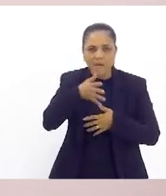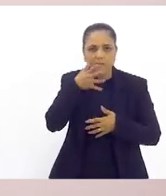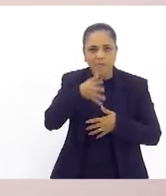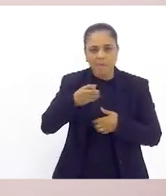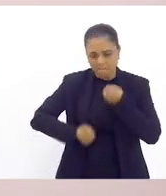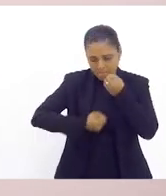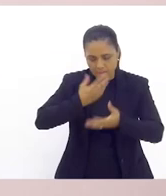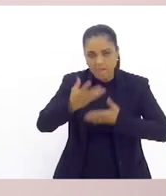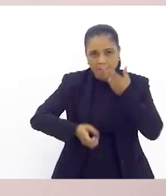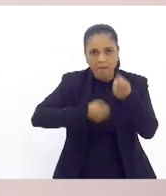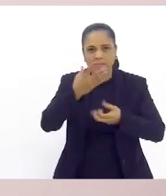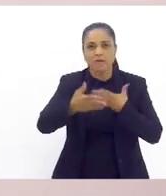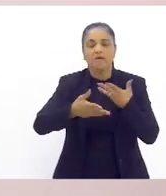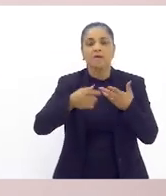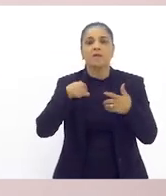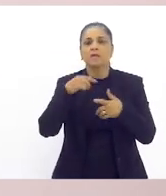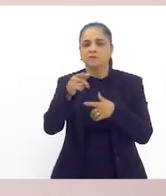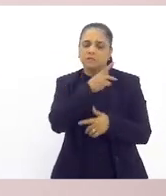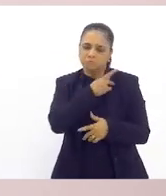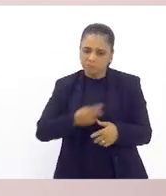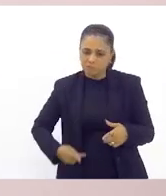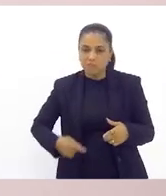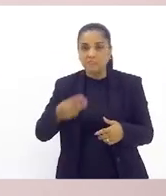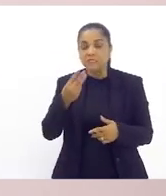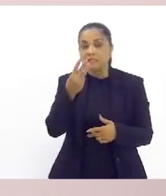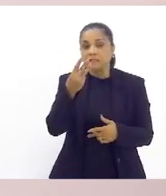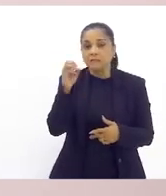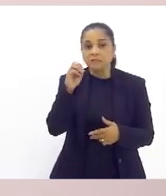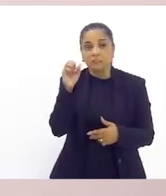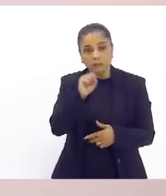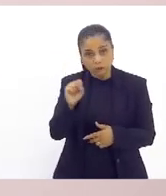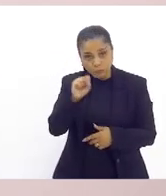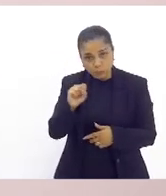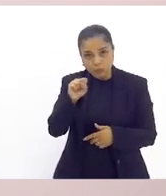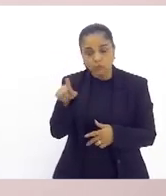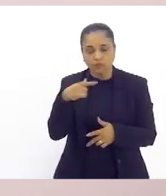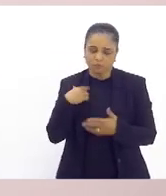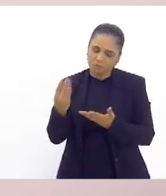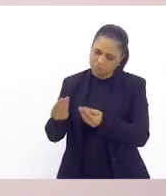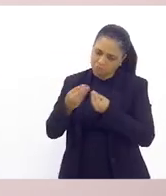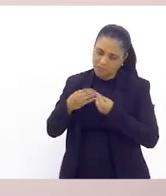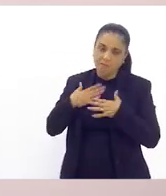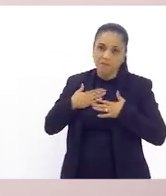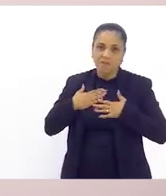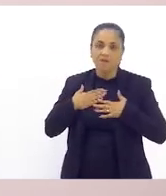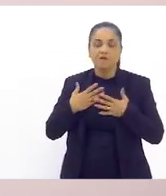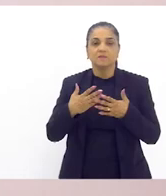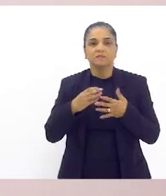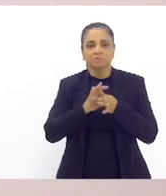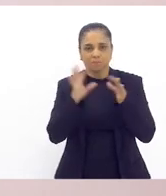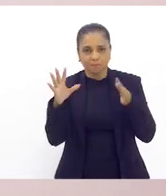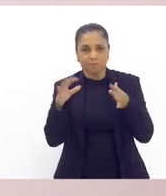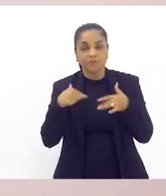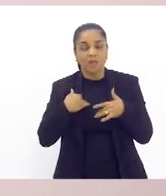o senhor presidente o senhor me conceder só mais 30 segundos dizer que nós não temos acesso